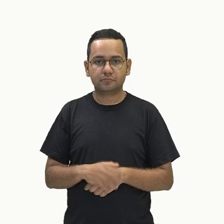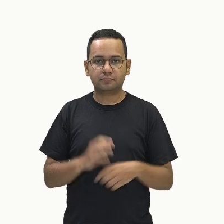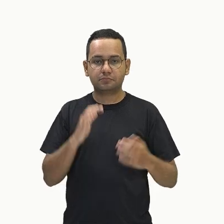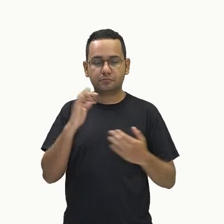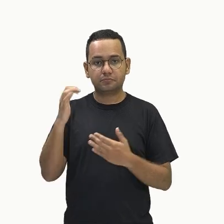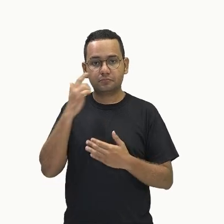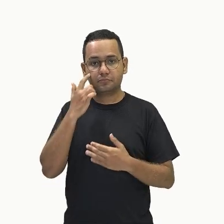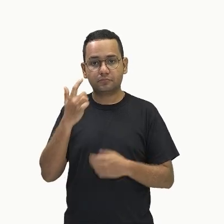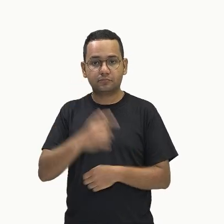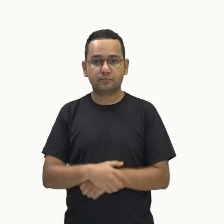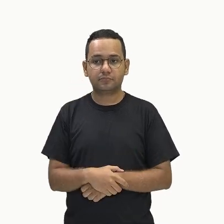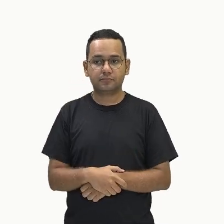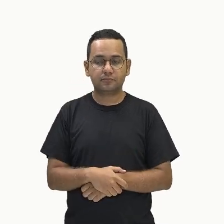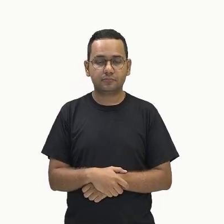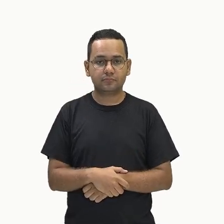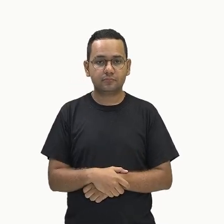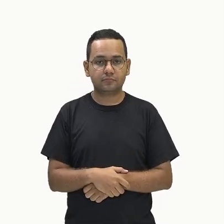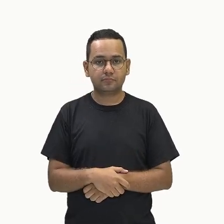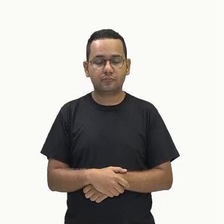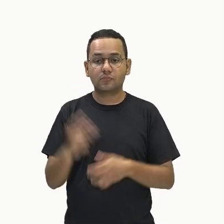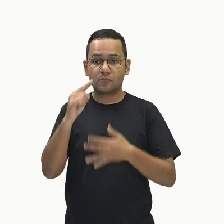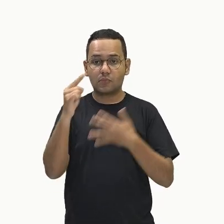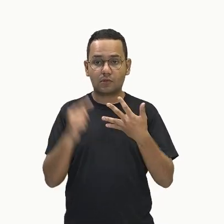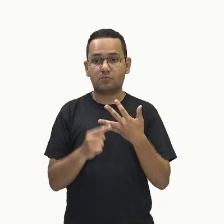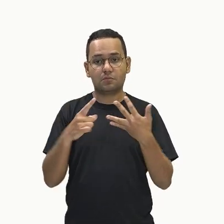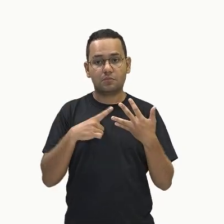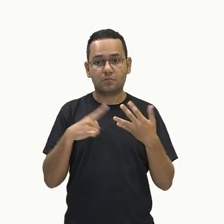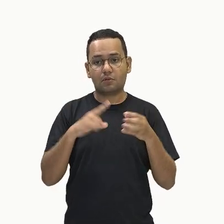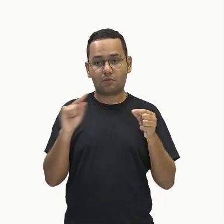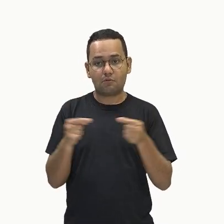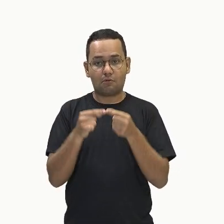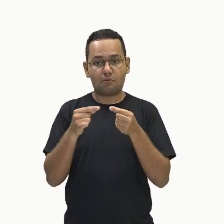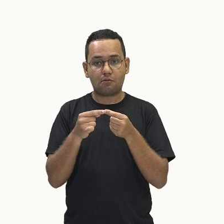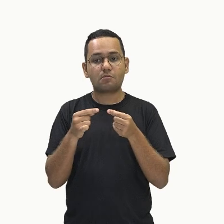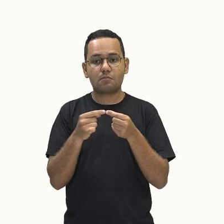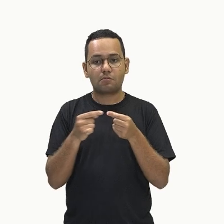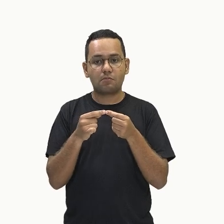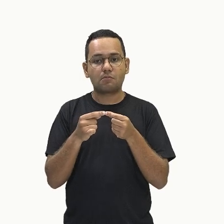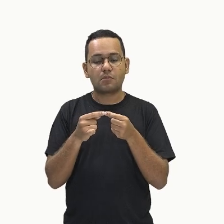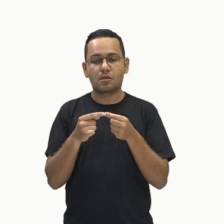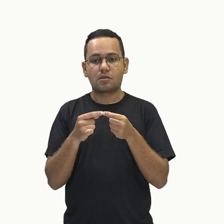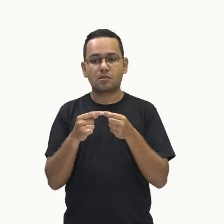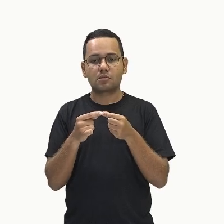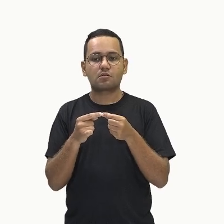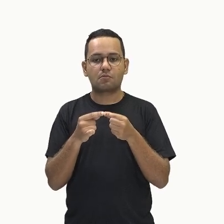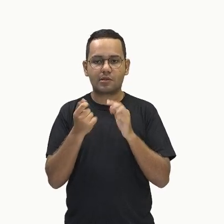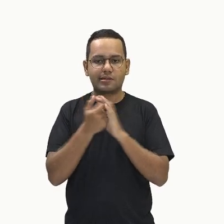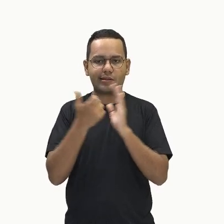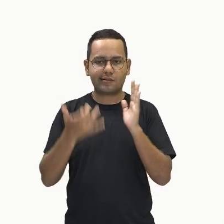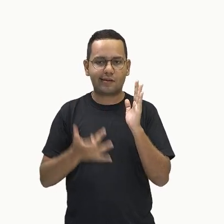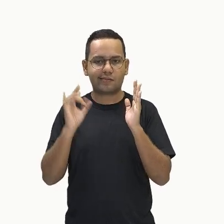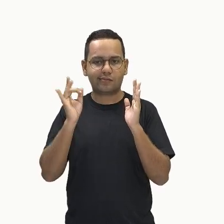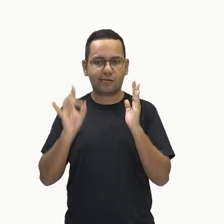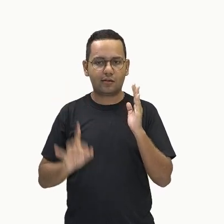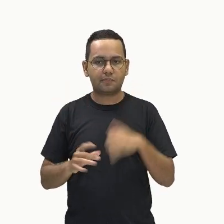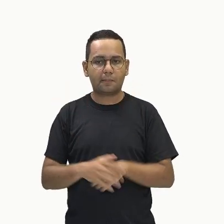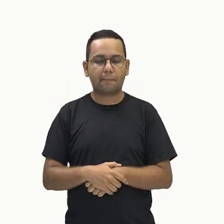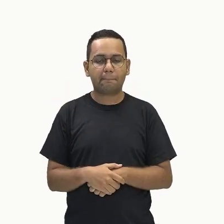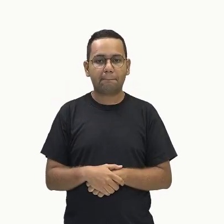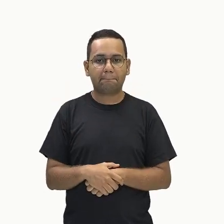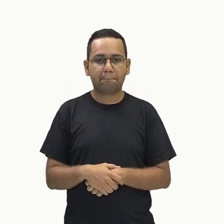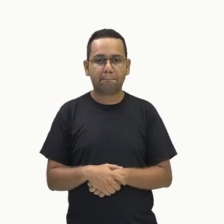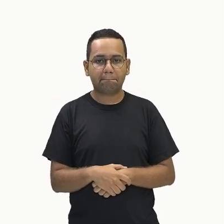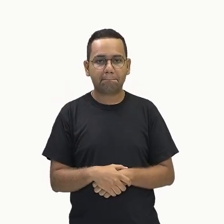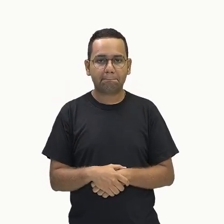nós vimos aí a classificação do nosso esqueleto, certo? Dos nossos ossos.